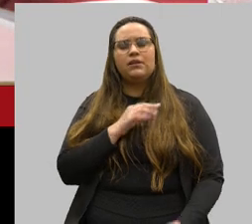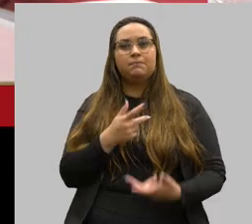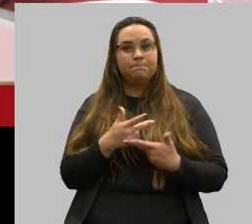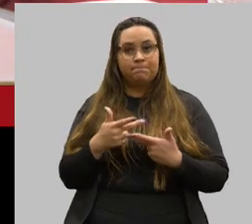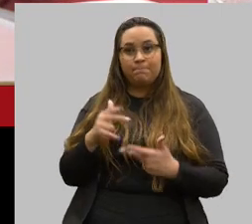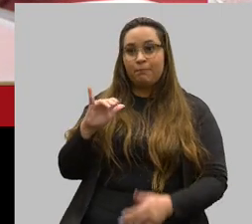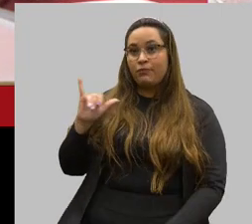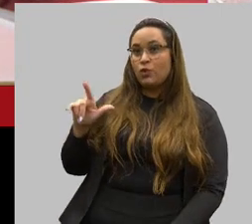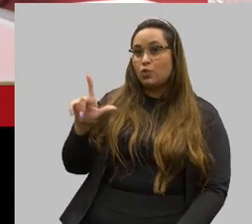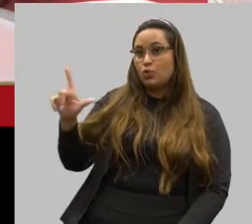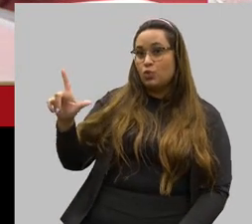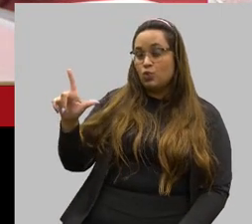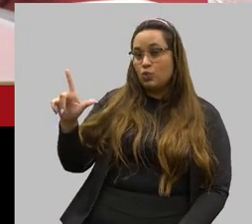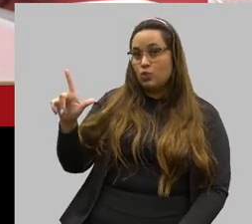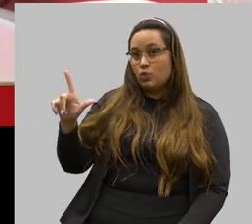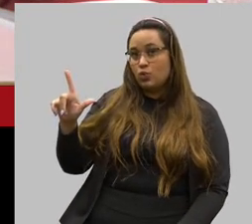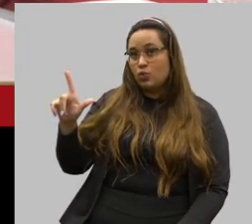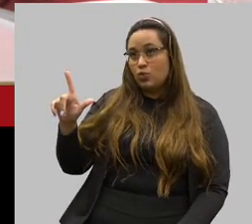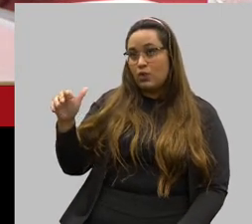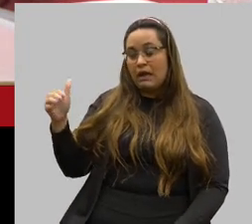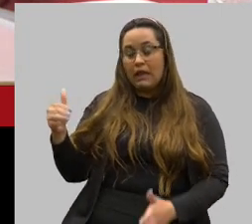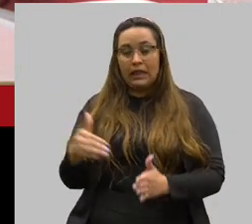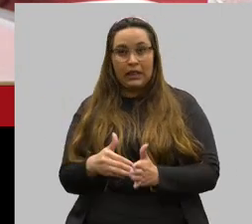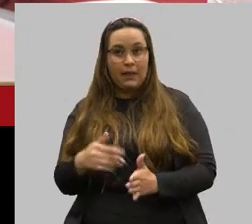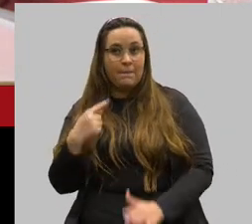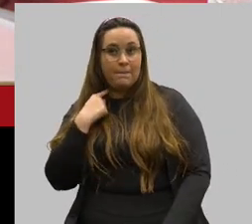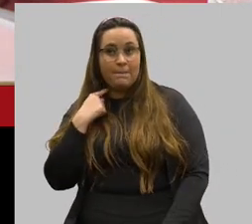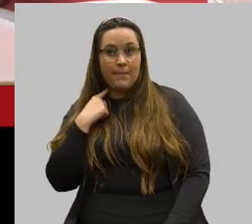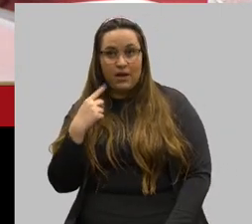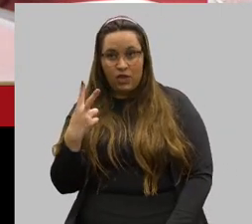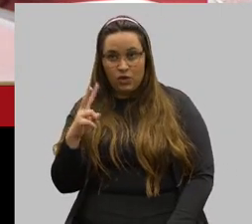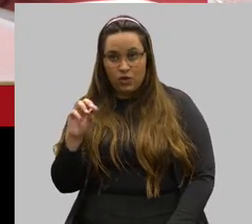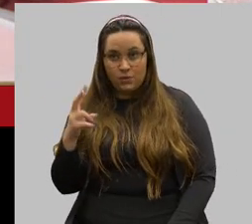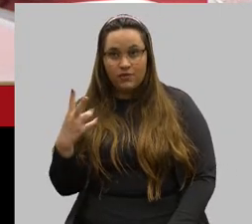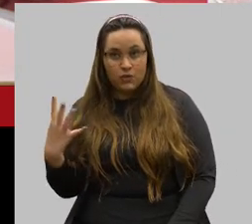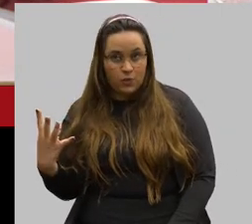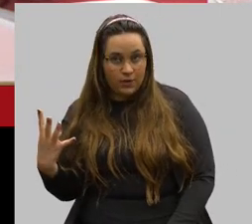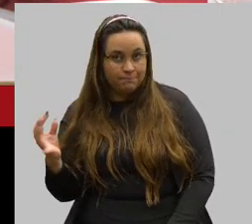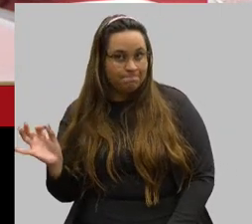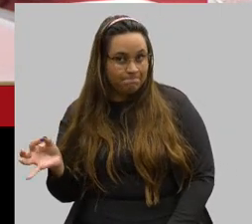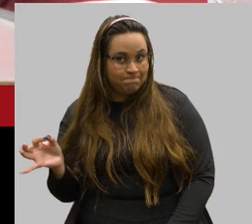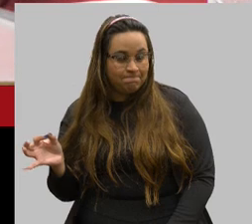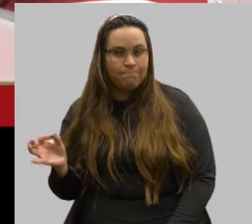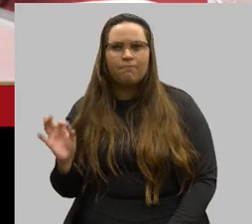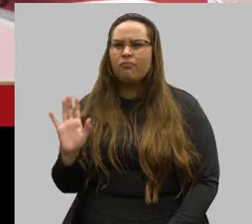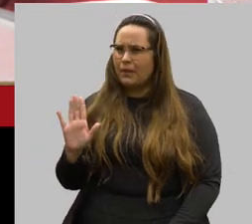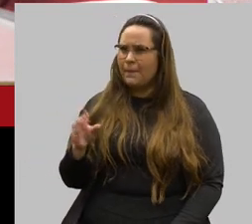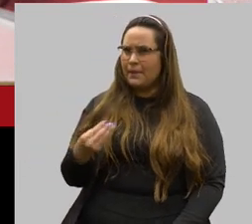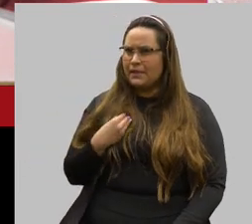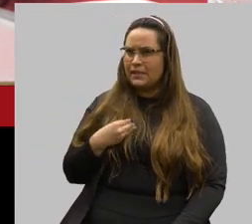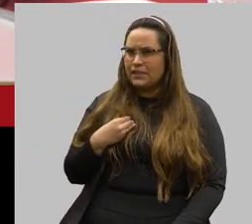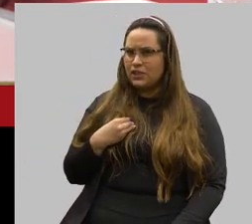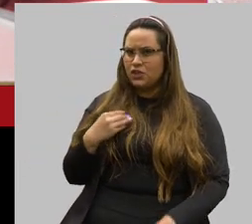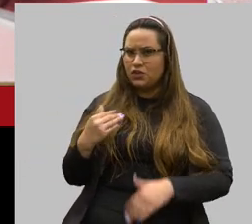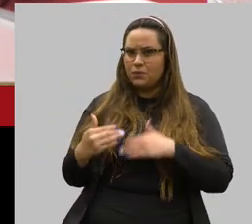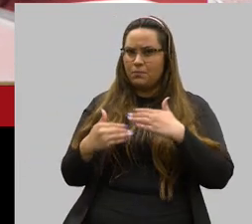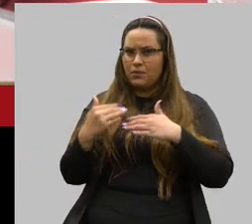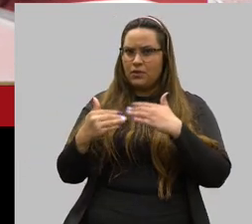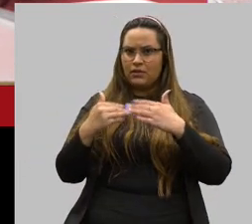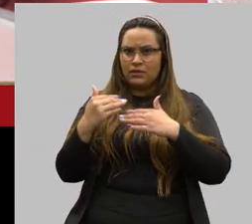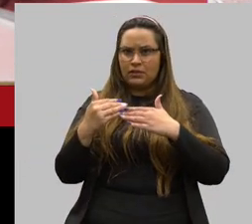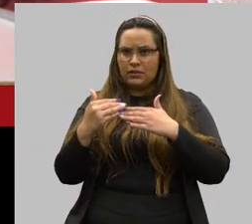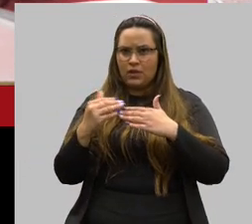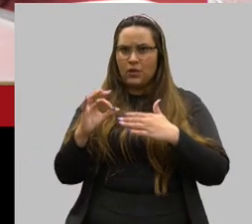de 2023 a maio de 2024 a pergunta que eu faço para senhora é o seguinte Existe alguma progressão na Polícia Civil que